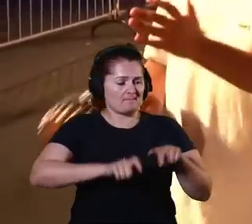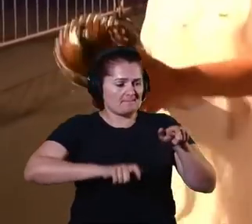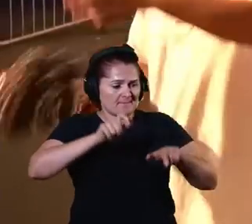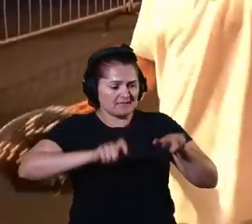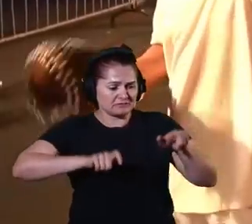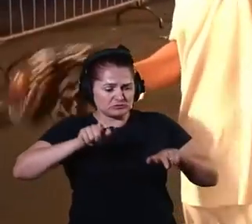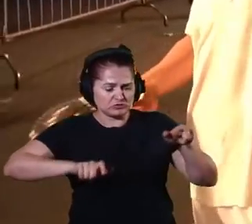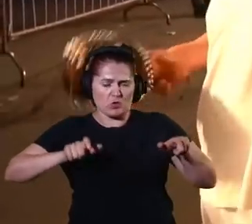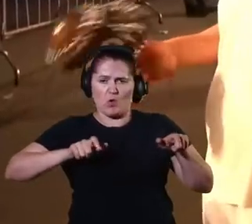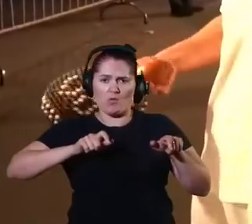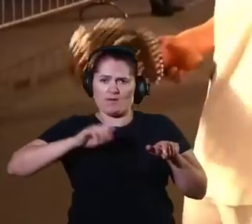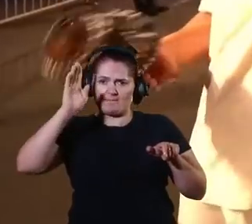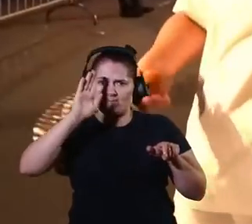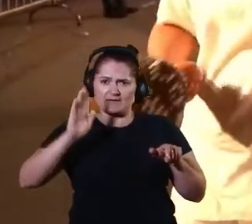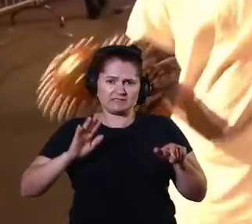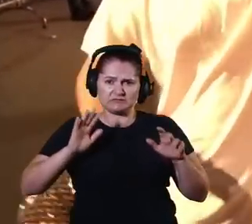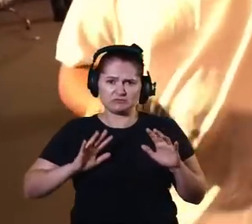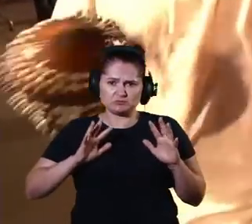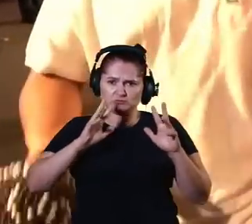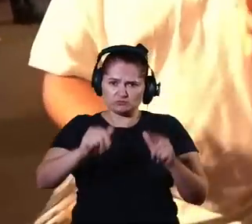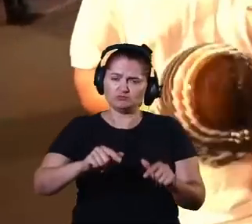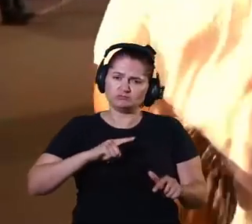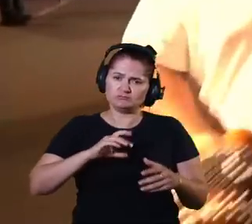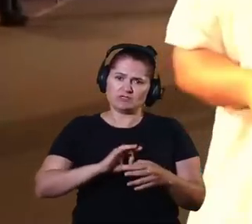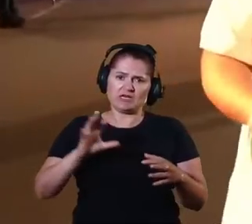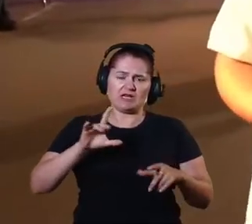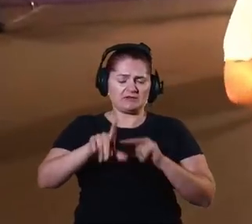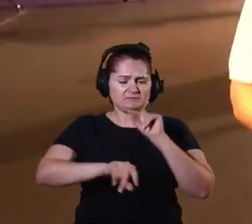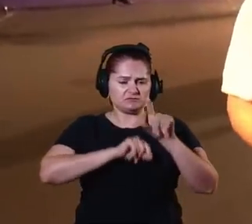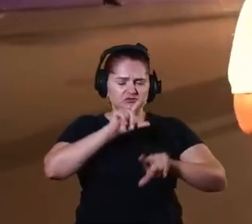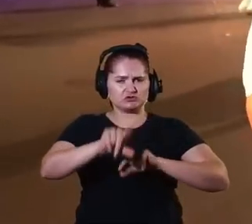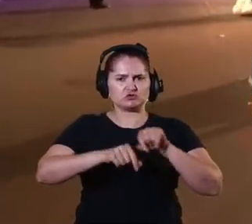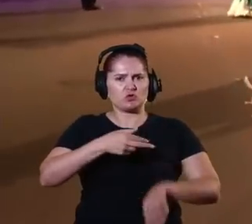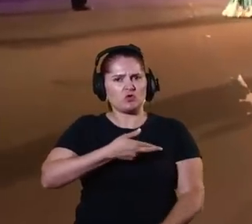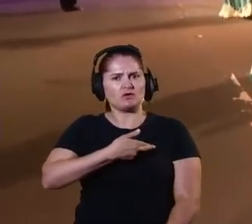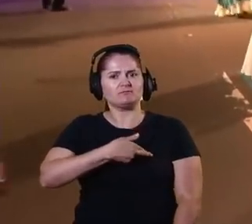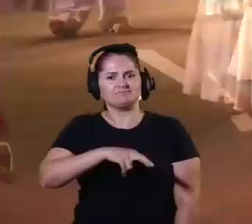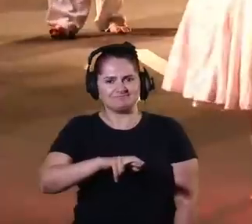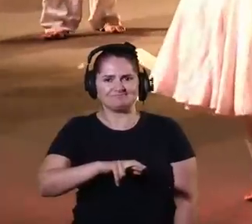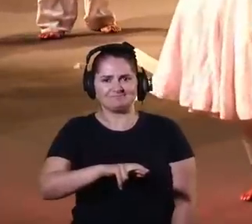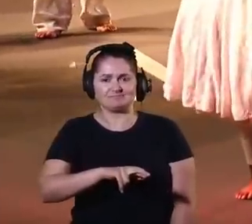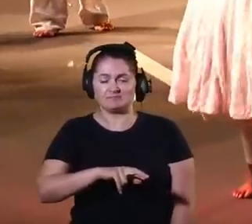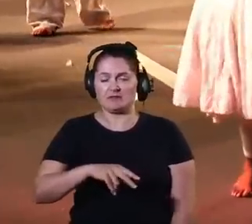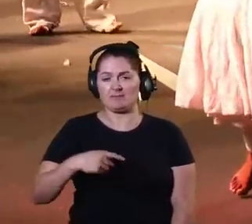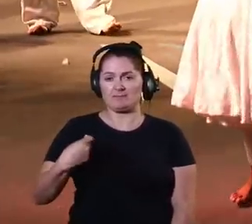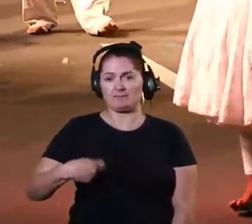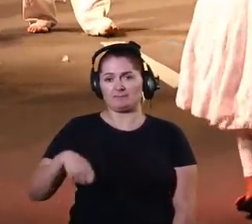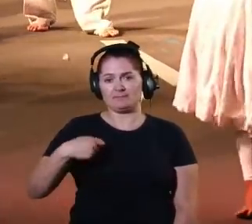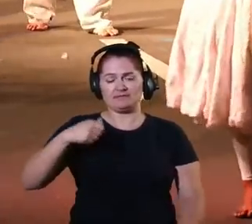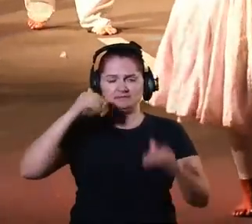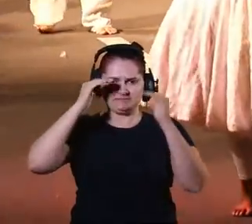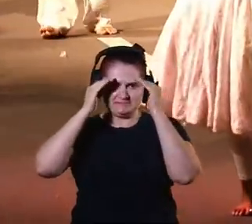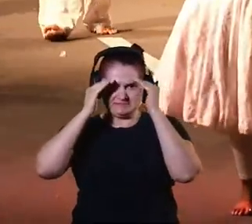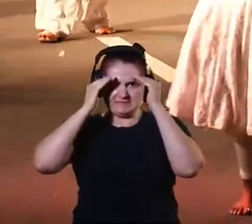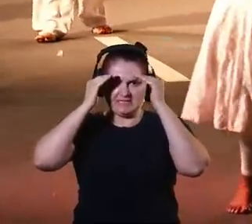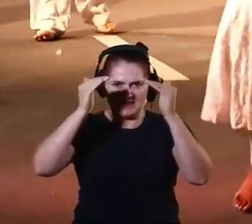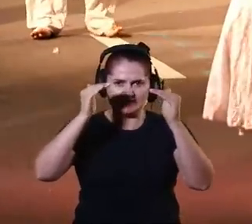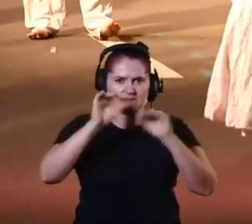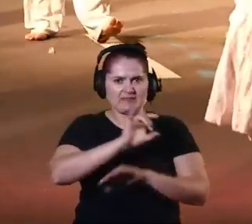todos os brasileiros, diferente de tudo que pode acontecer. É preciso respeitar o